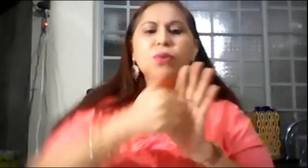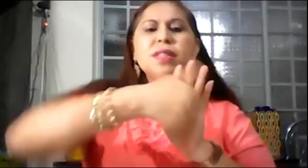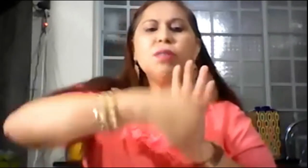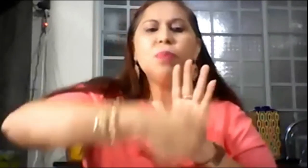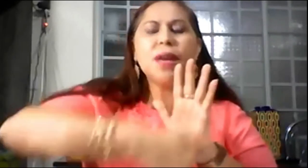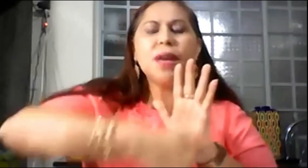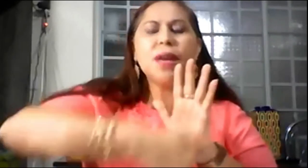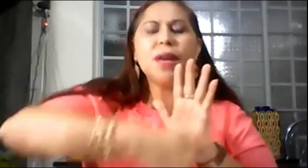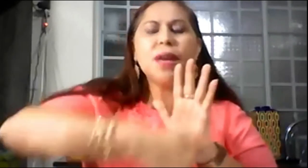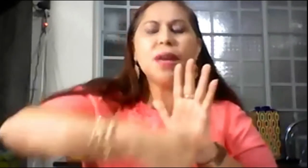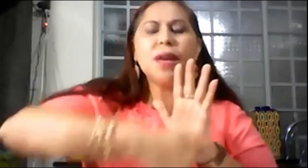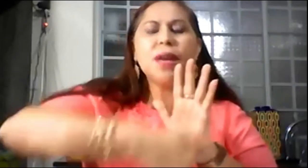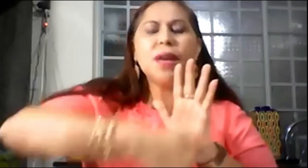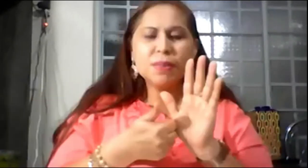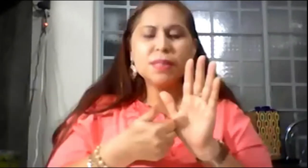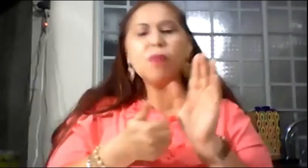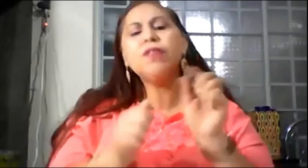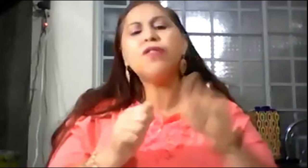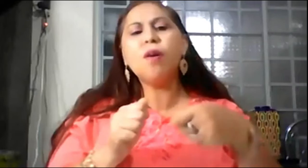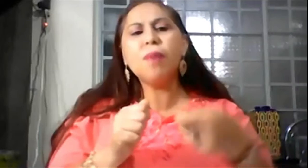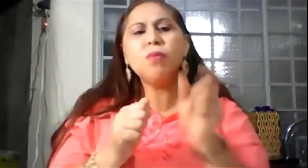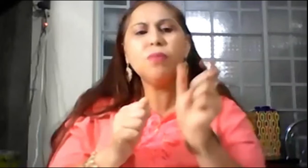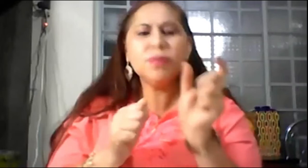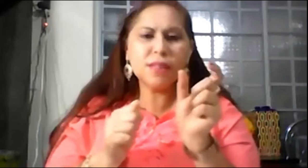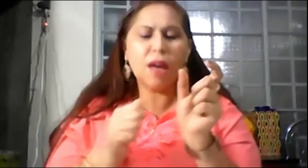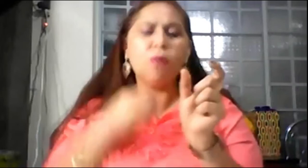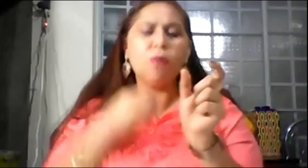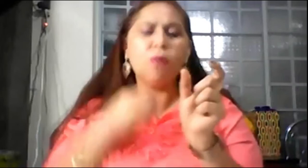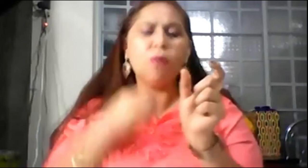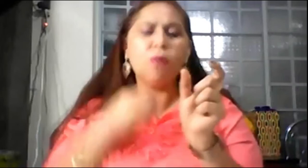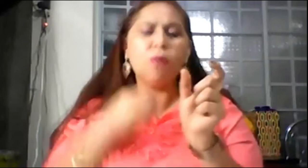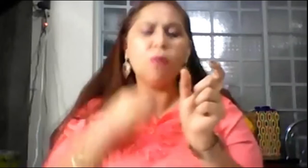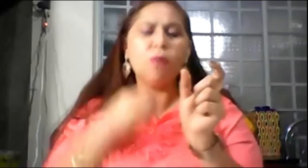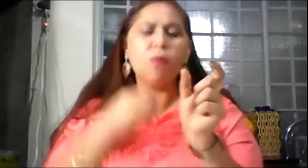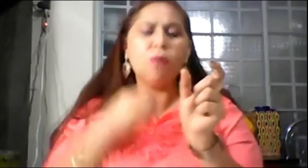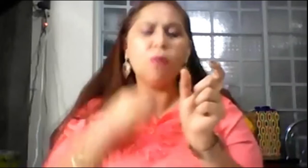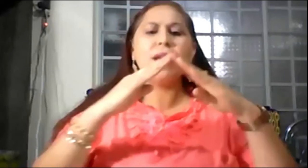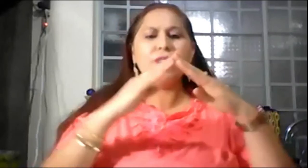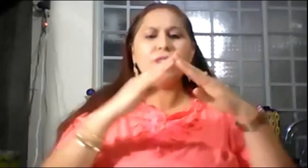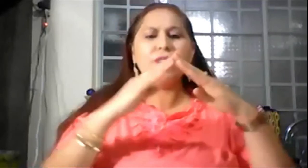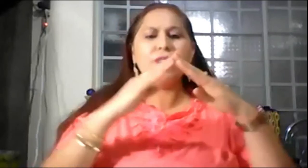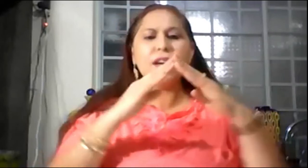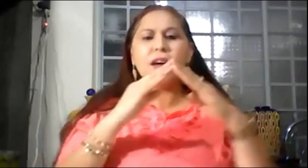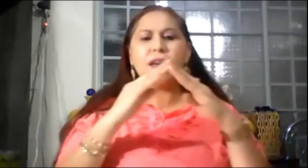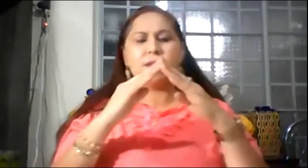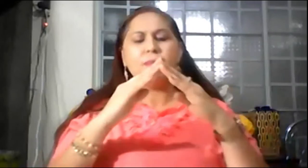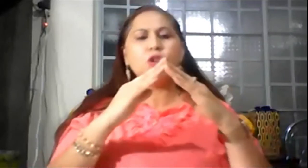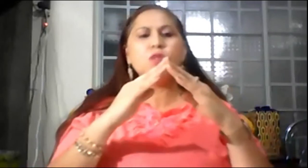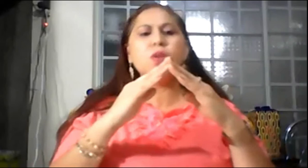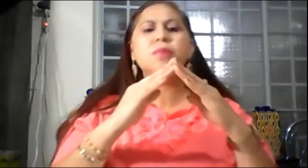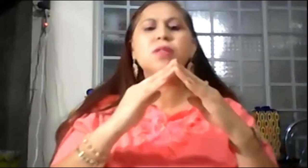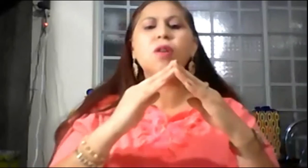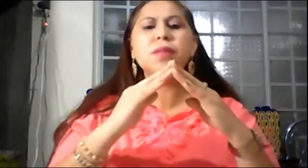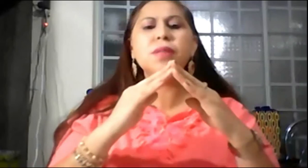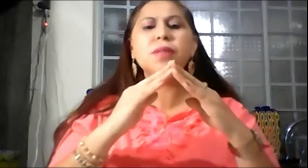os 5 parâmetros da Libras, que é o que forma um sinal. Por exemplo, o sinal da palavra casa, nós